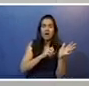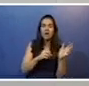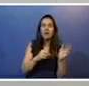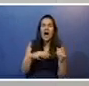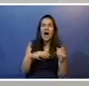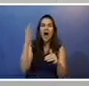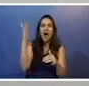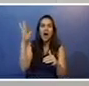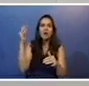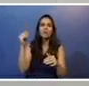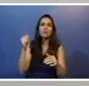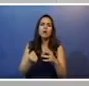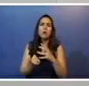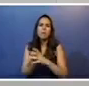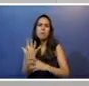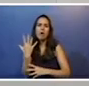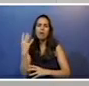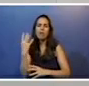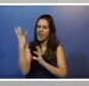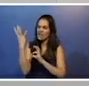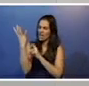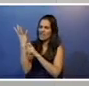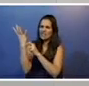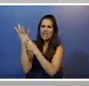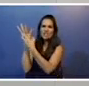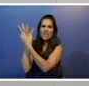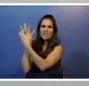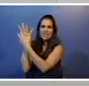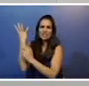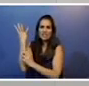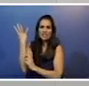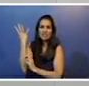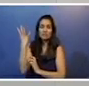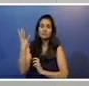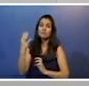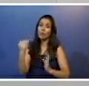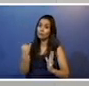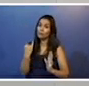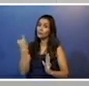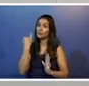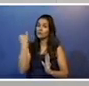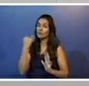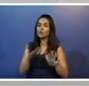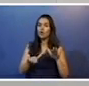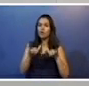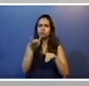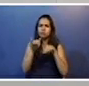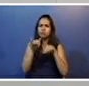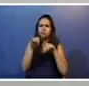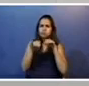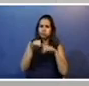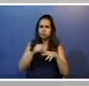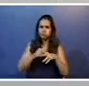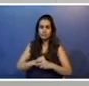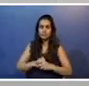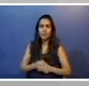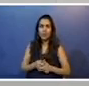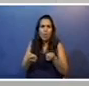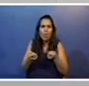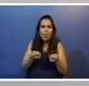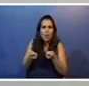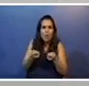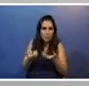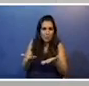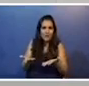acabam destruindo as plantações. Então, por isso que é importante ter esse controle de população. População aqui que eu